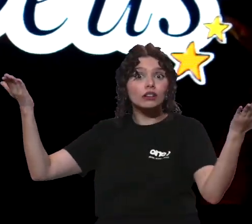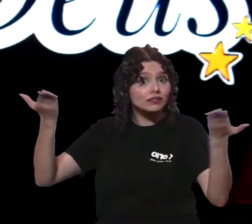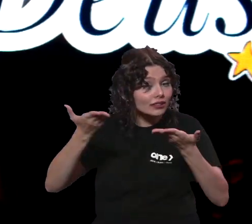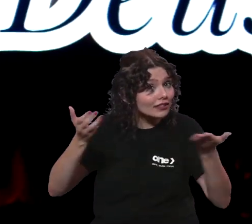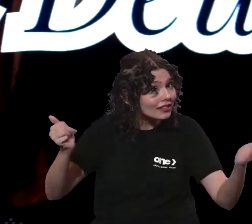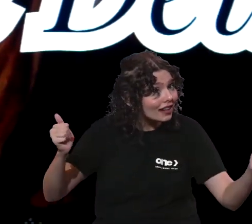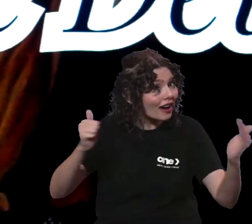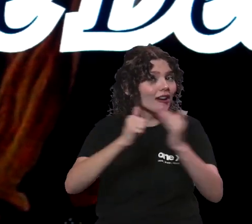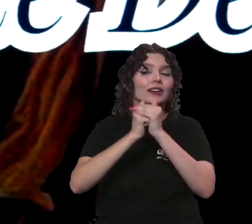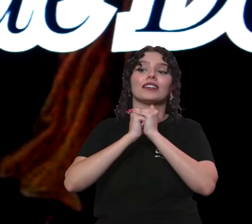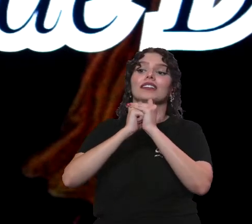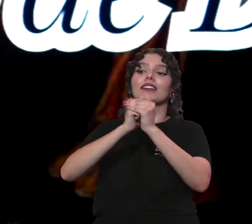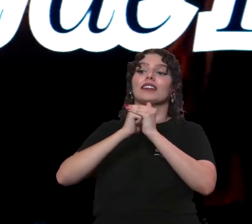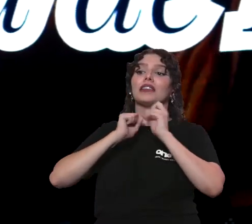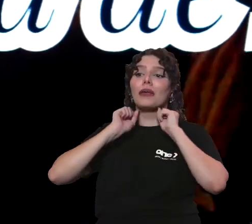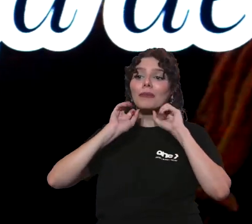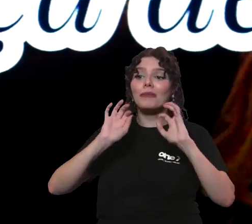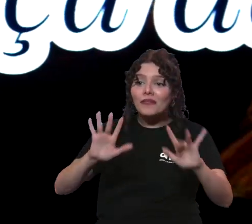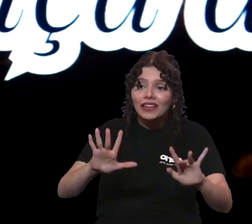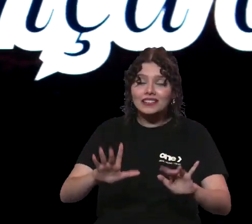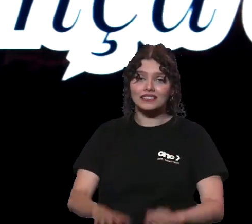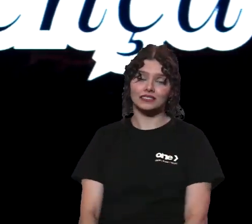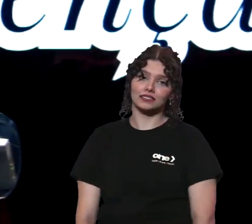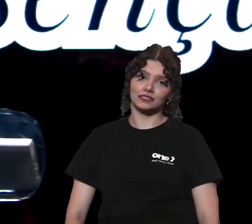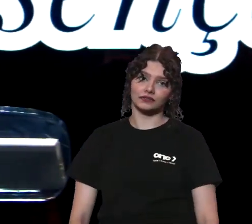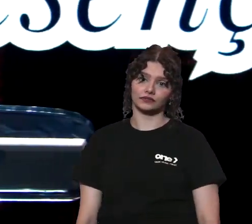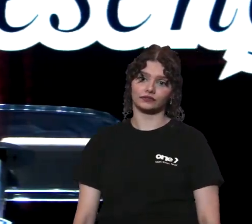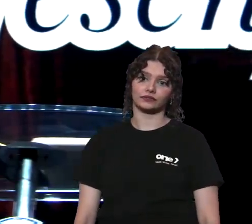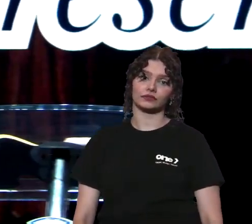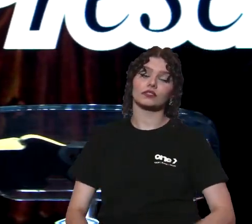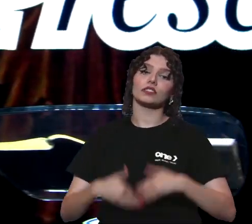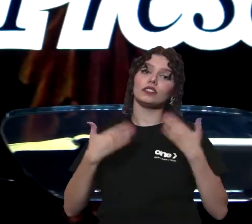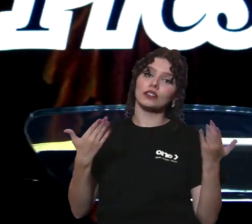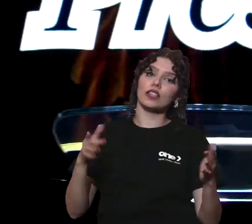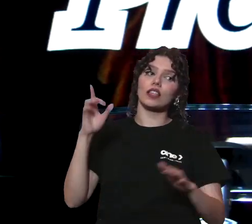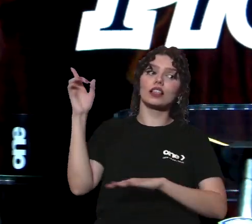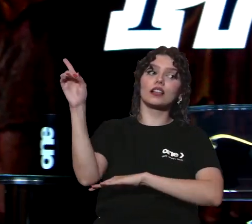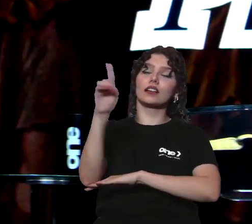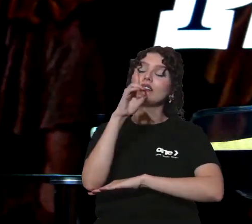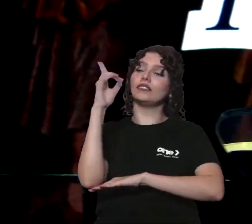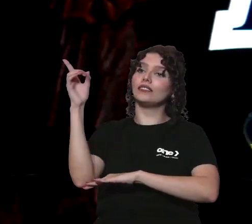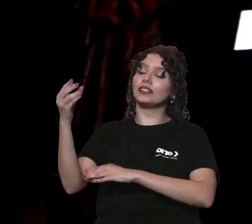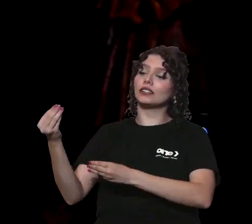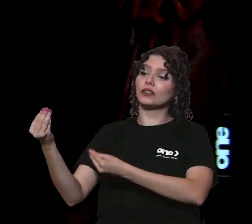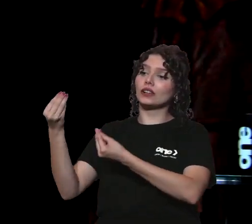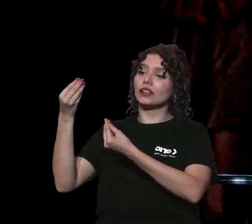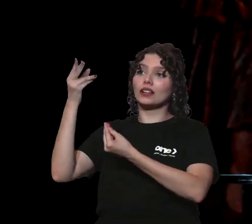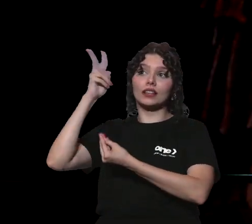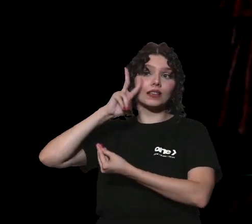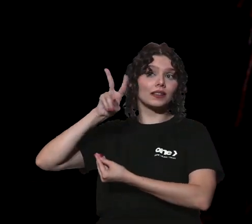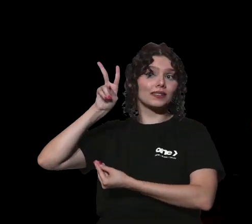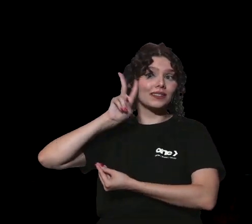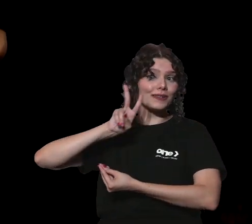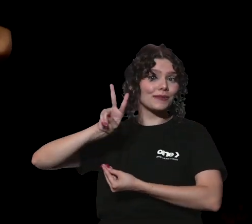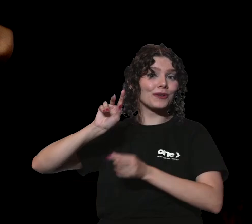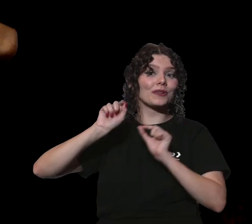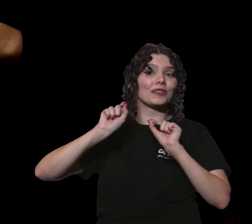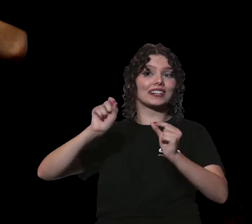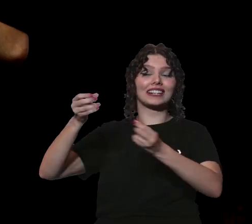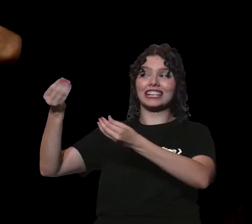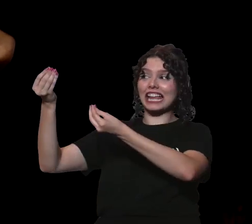Amém! Isso é bênção. Ou seja, Davi trouxe à memória aquilo que trazia